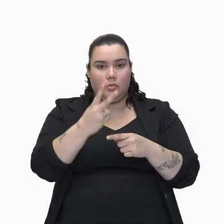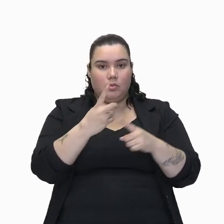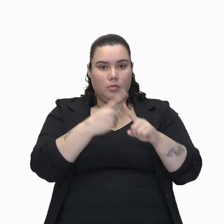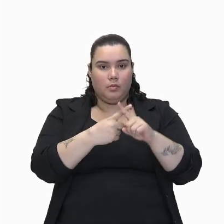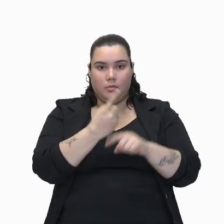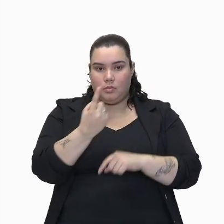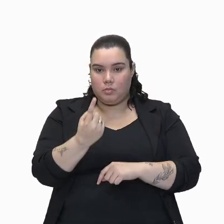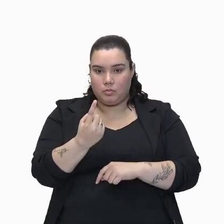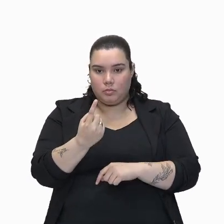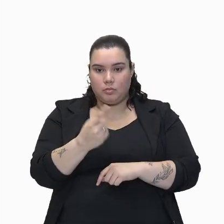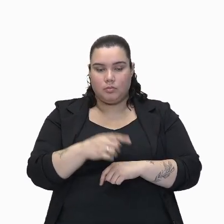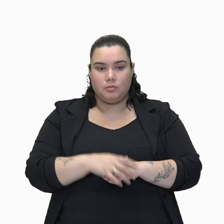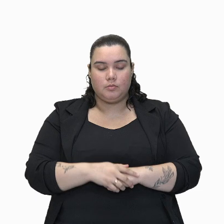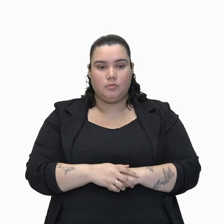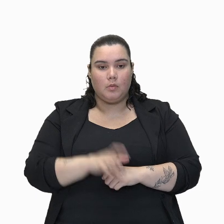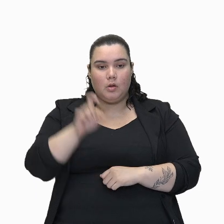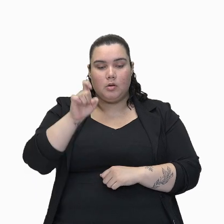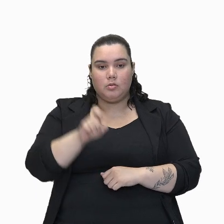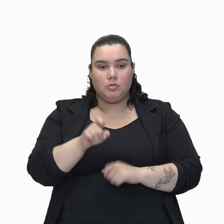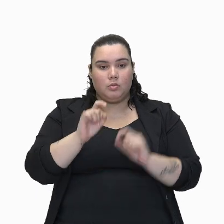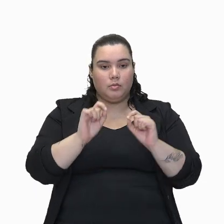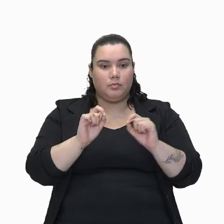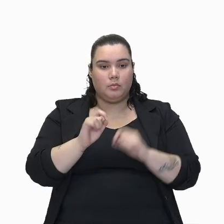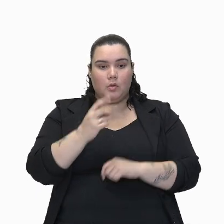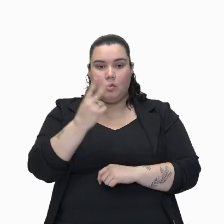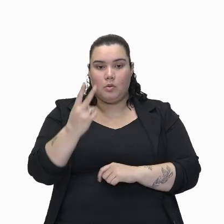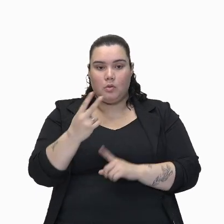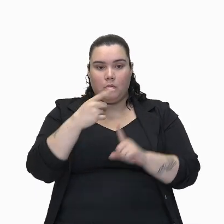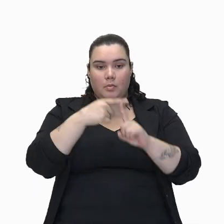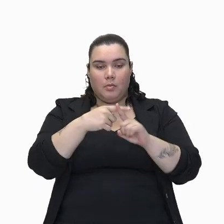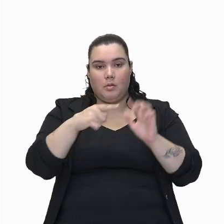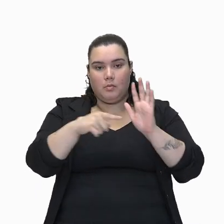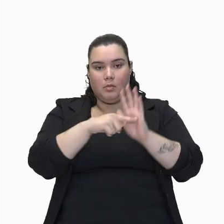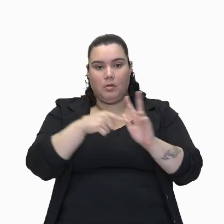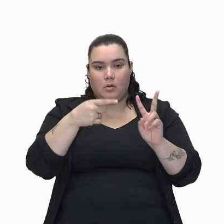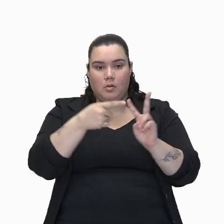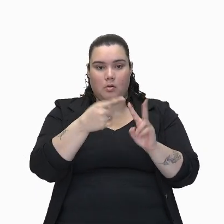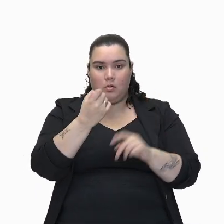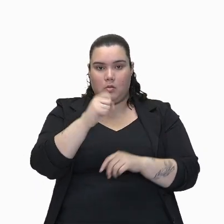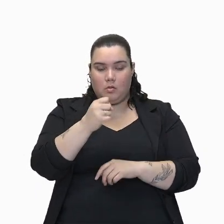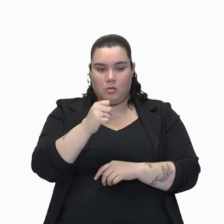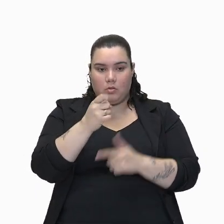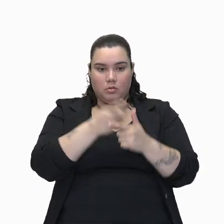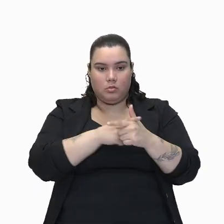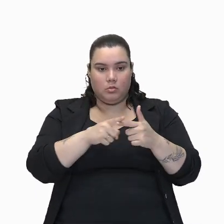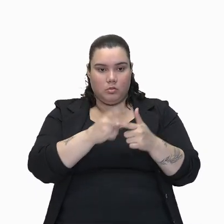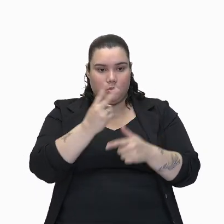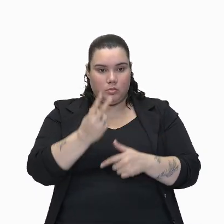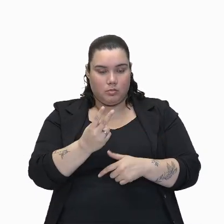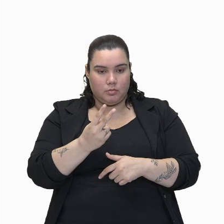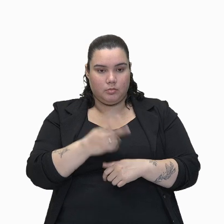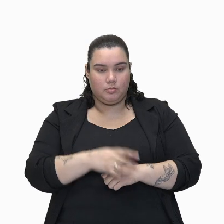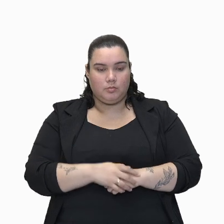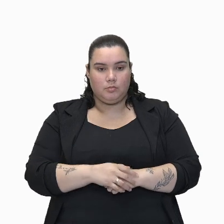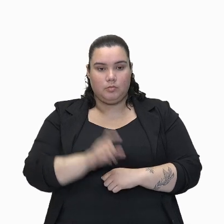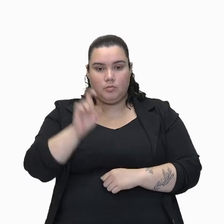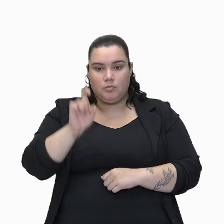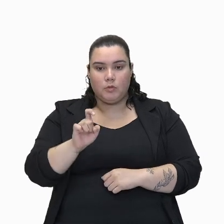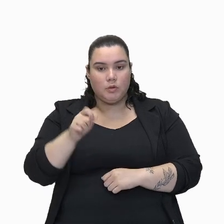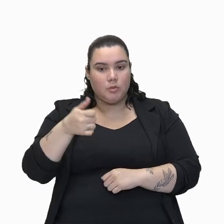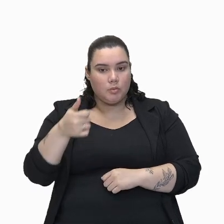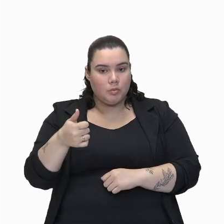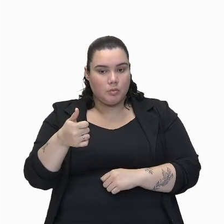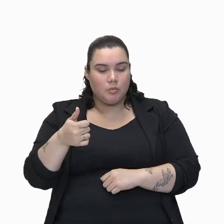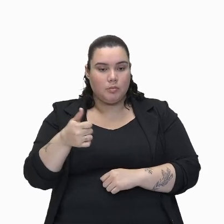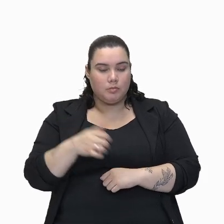vezes 1. O x vai ser 2 mais ou menos raiz de 8 sobre 2. Temos